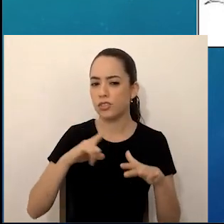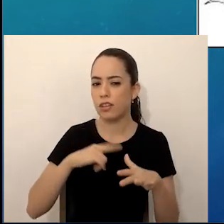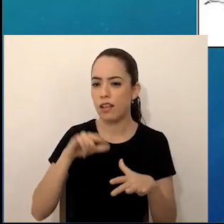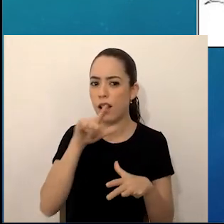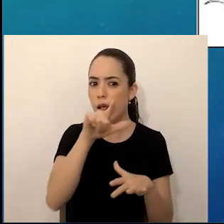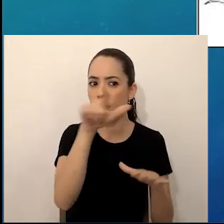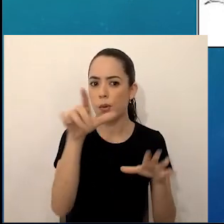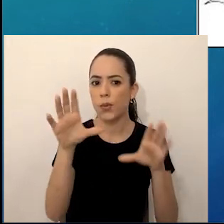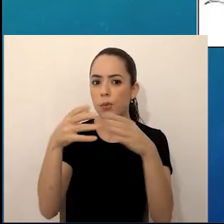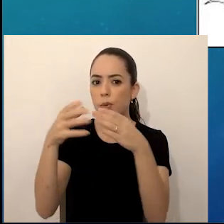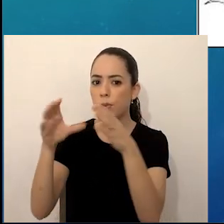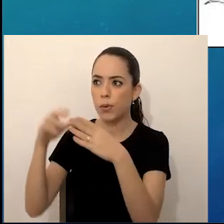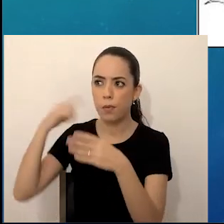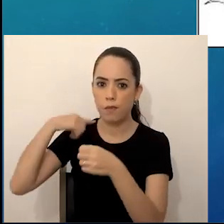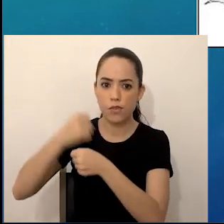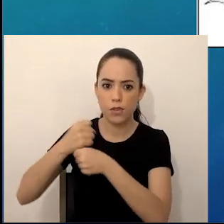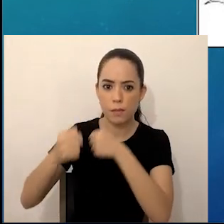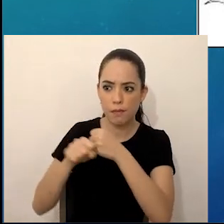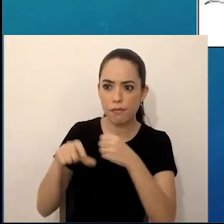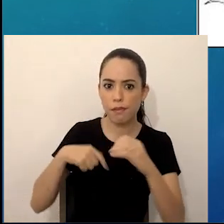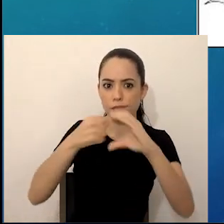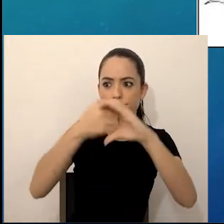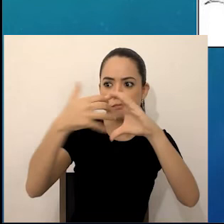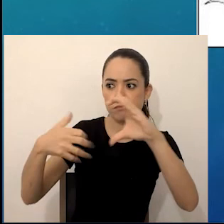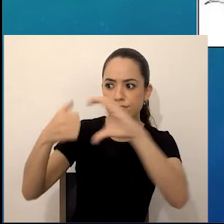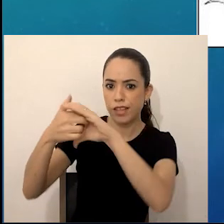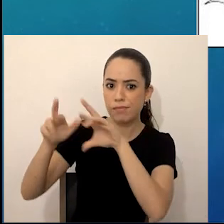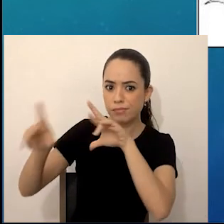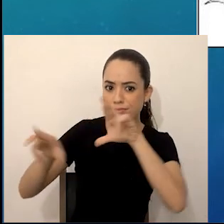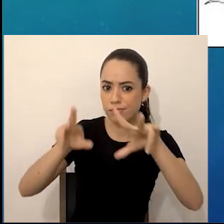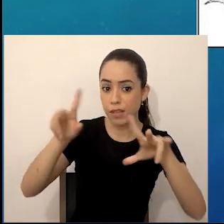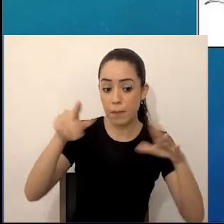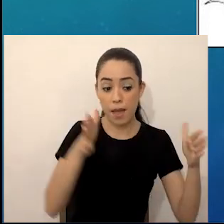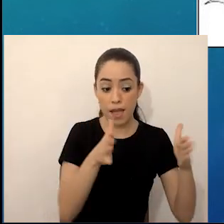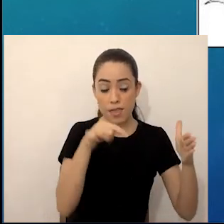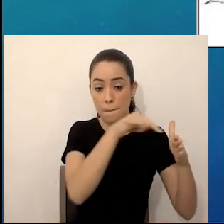vertebrados diferentes ainda não se formaram.